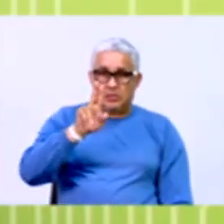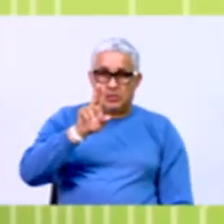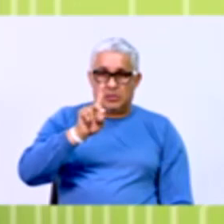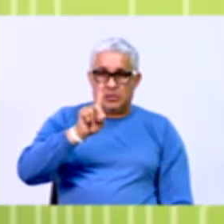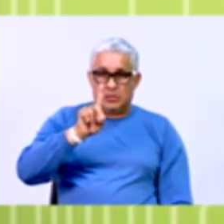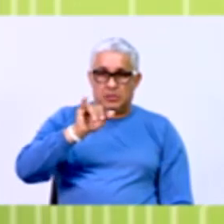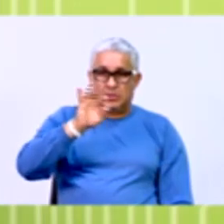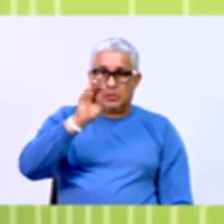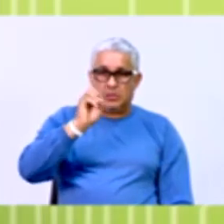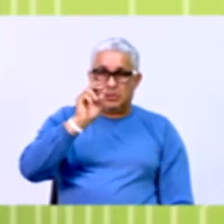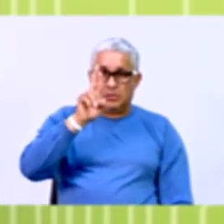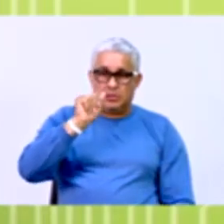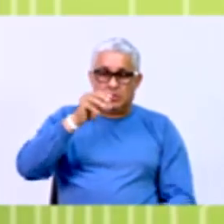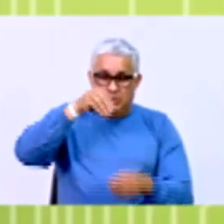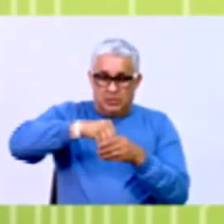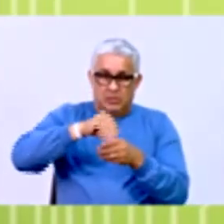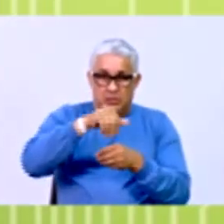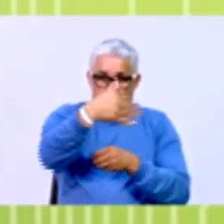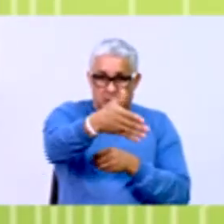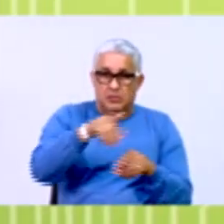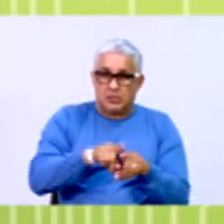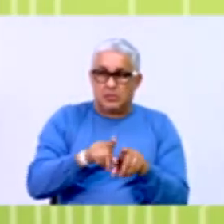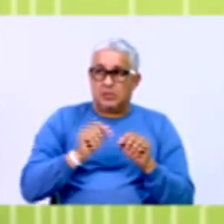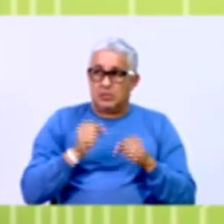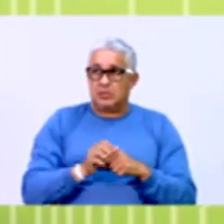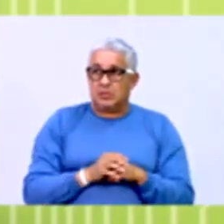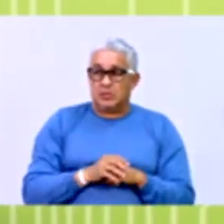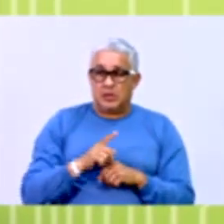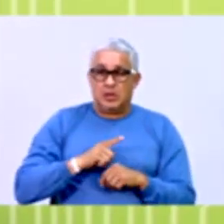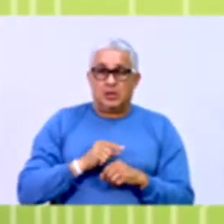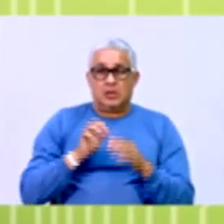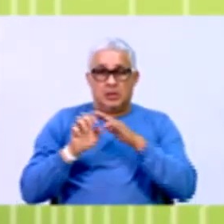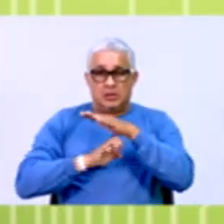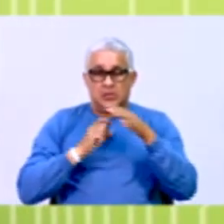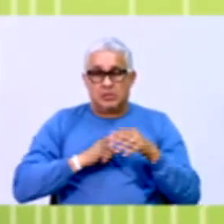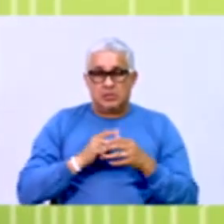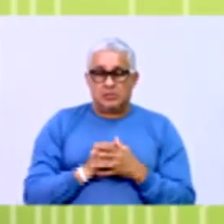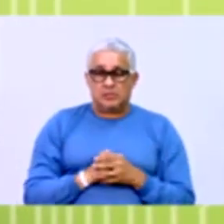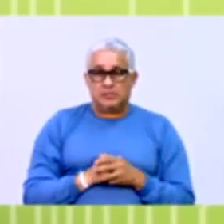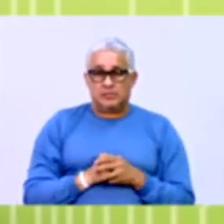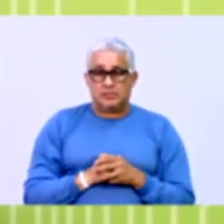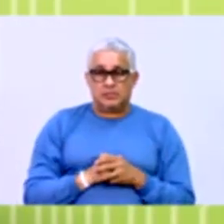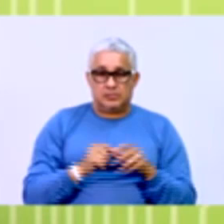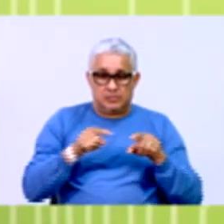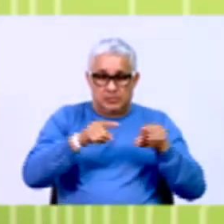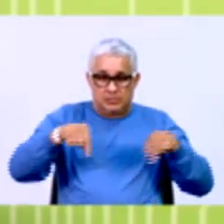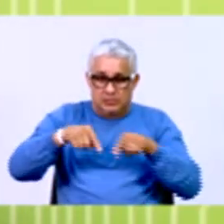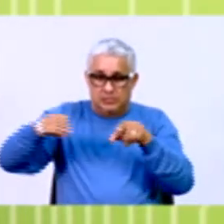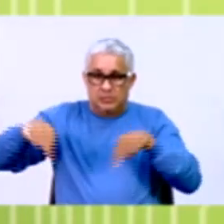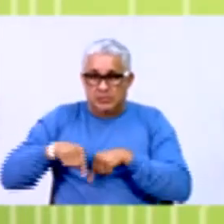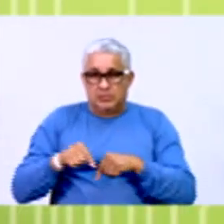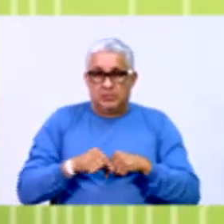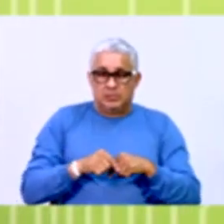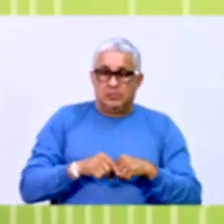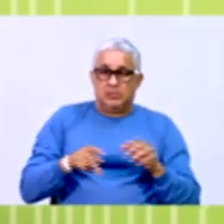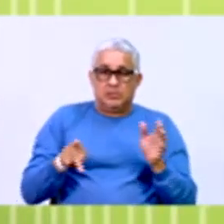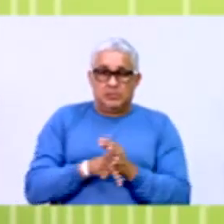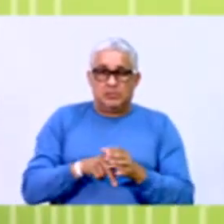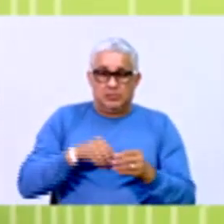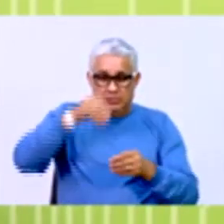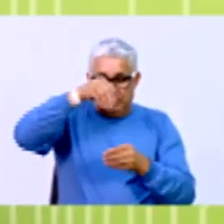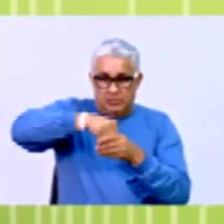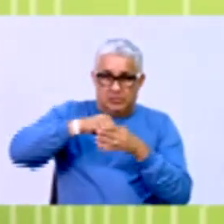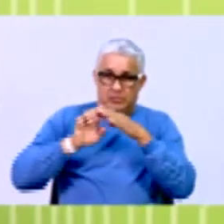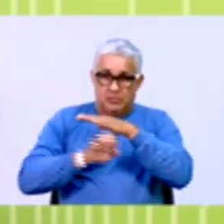pode ser interna ou externa. Então há empresas, né, que possuem setores e mecanismos de auditoria interna,